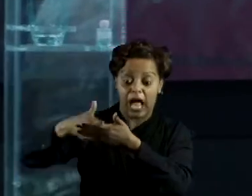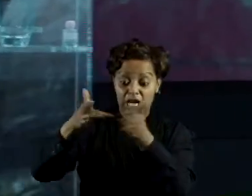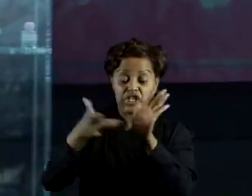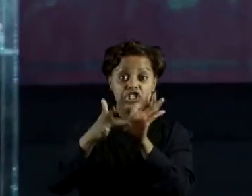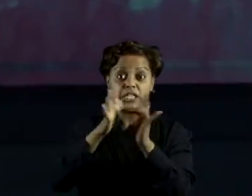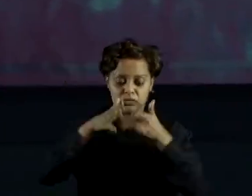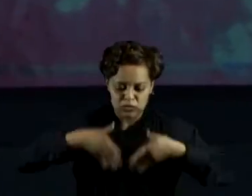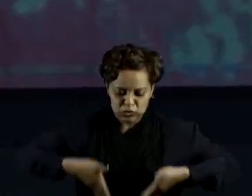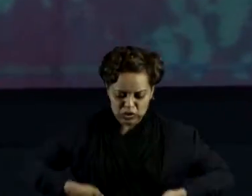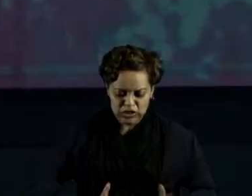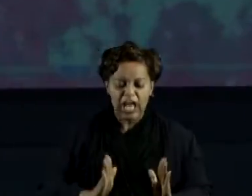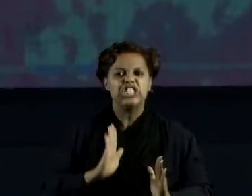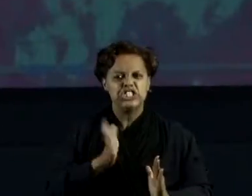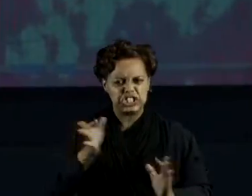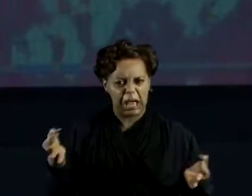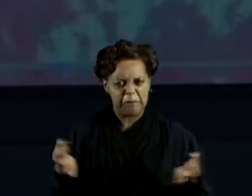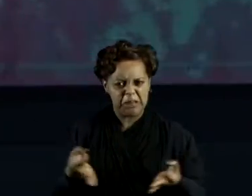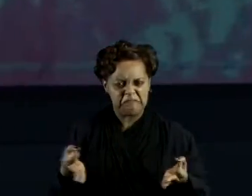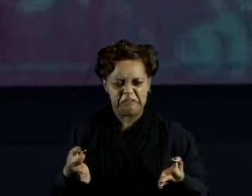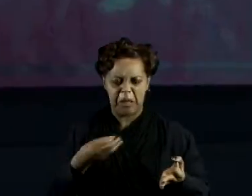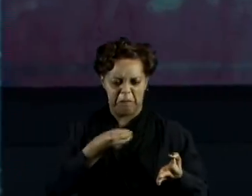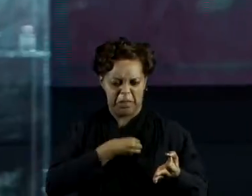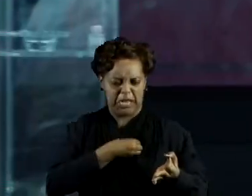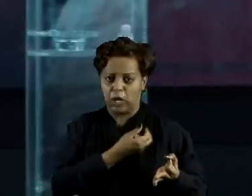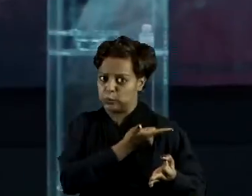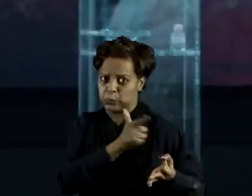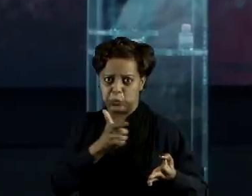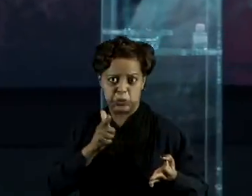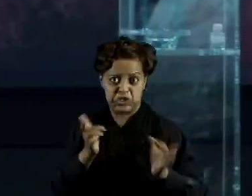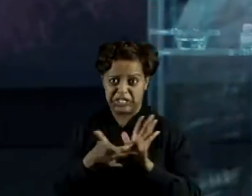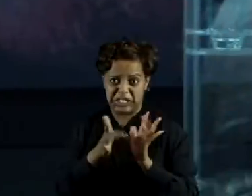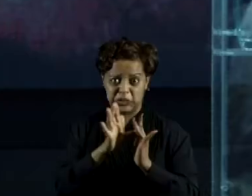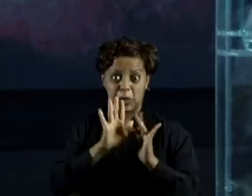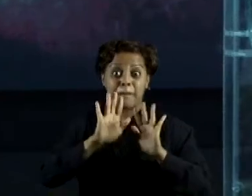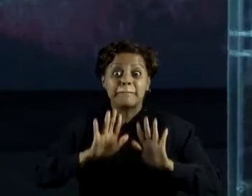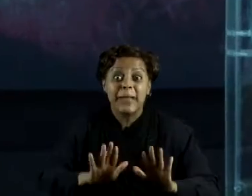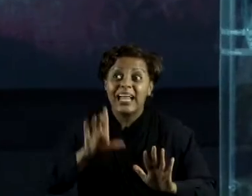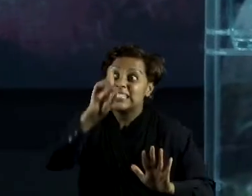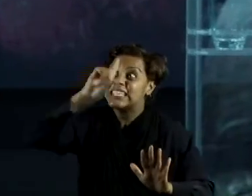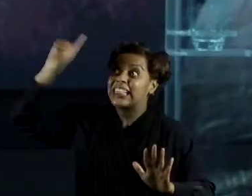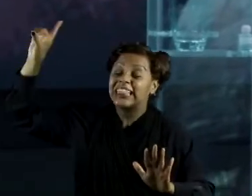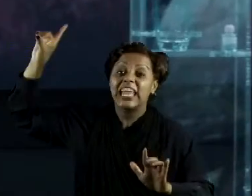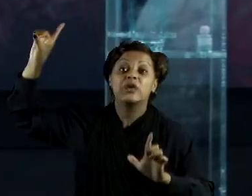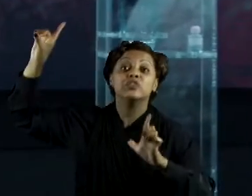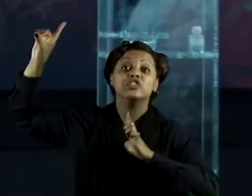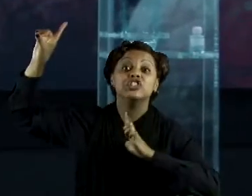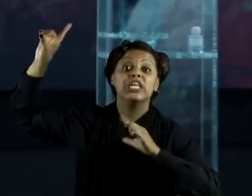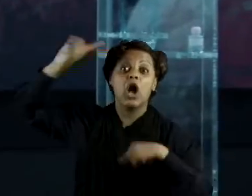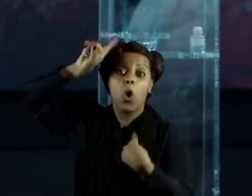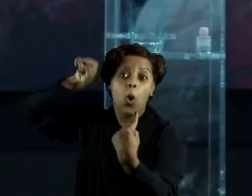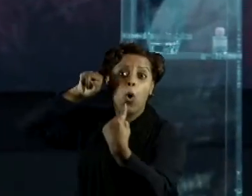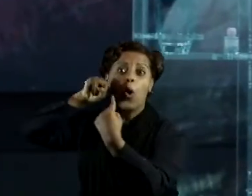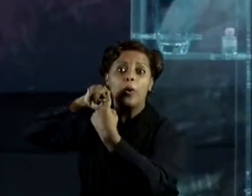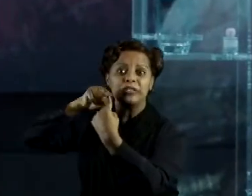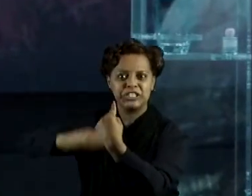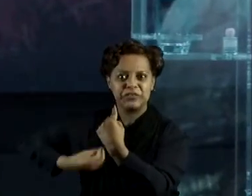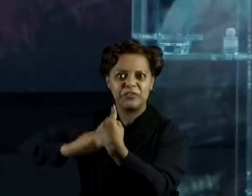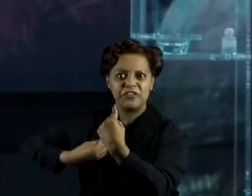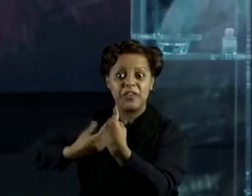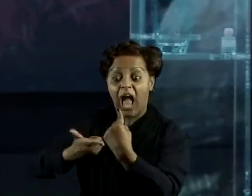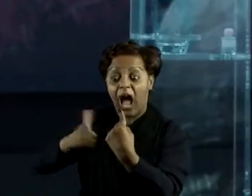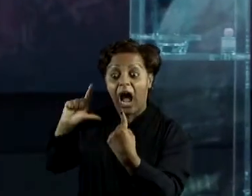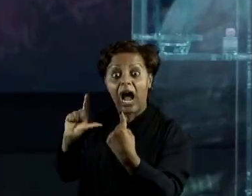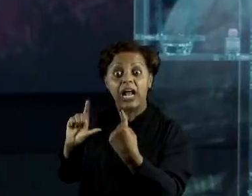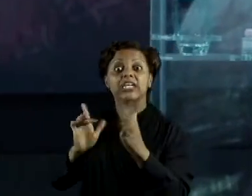nasceu, ele já era perfeito, não tinha pecado, mas Deus tinha muito tantos propósitos para ele que ele teve que se prepará-lo ao